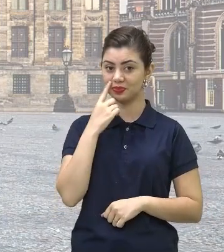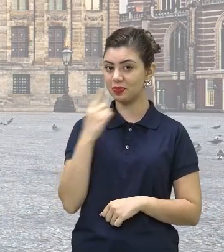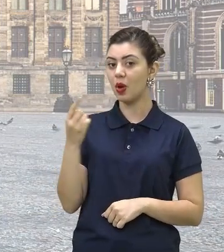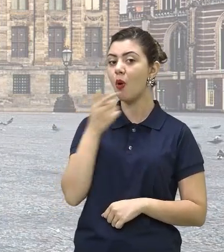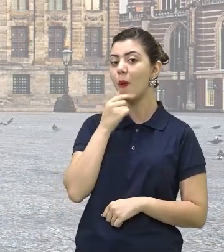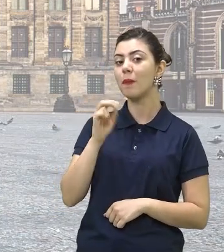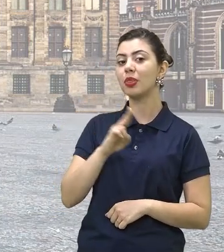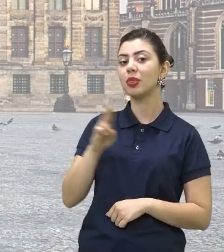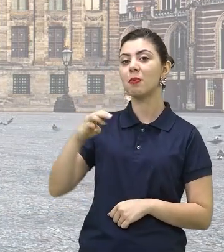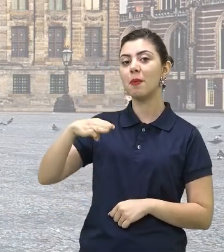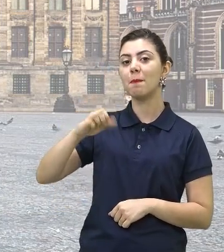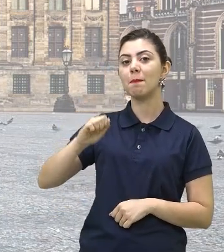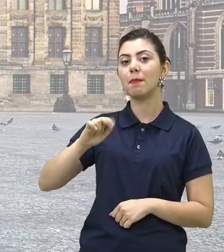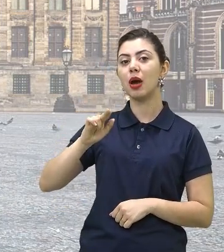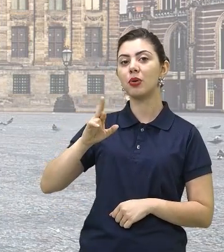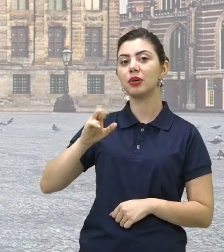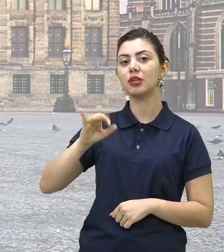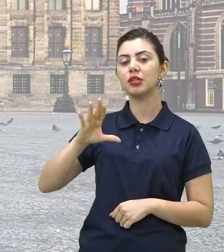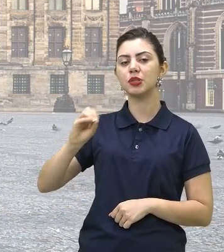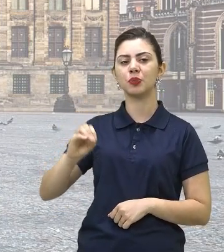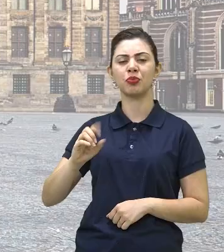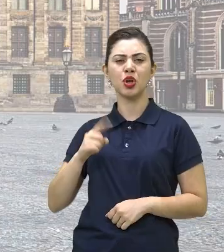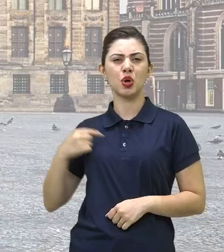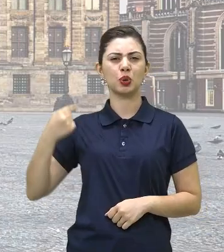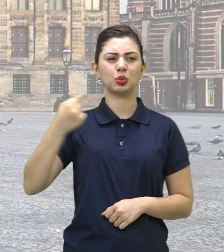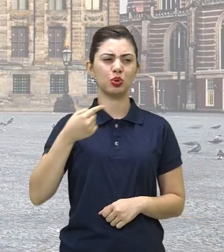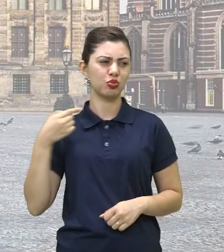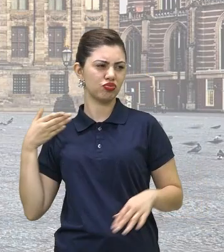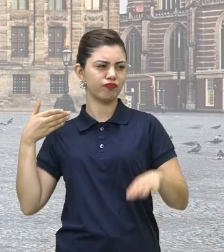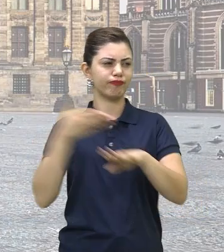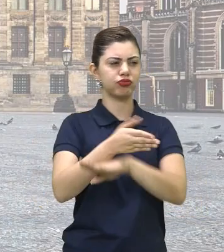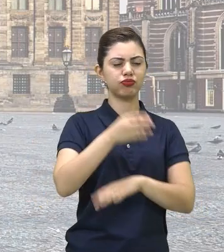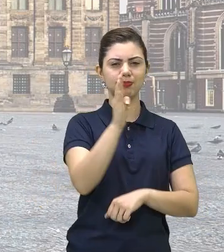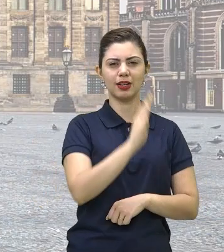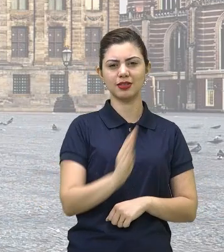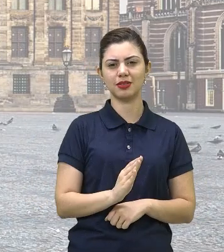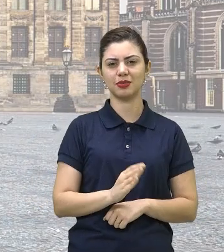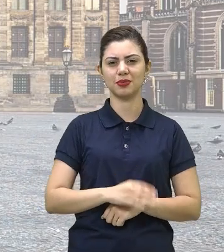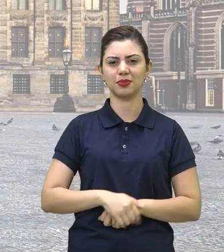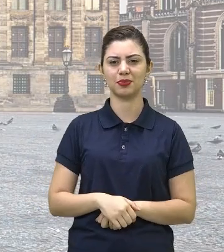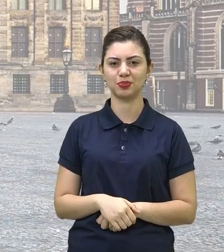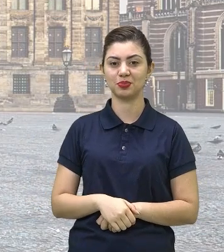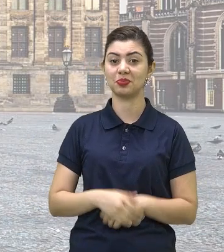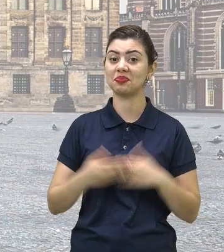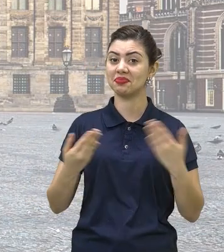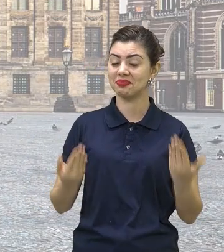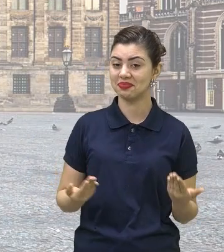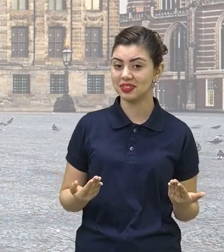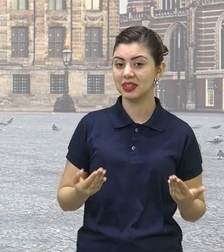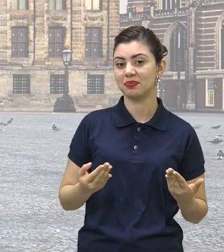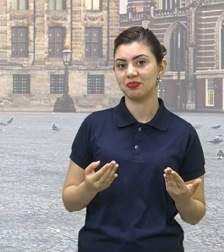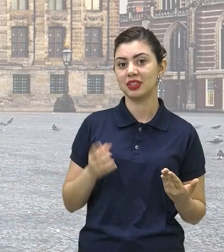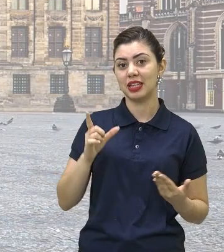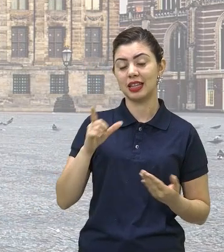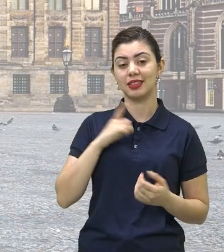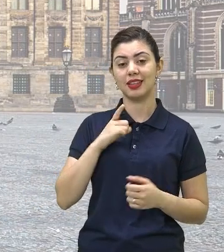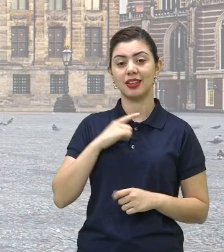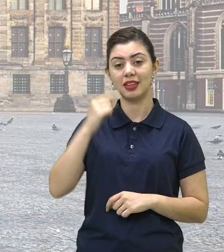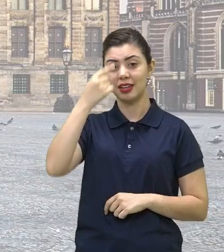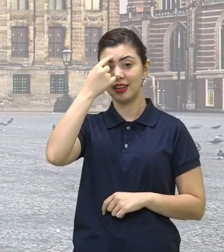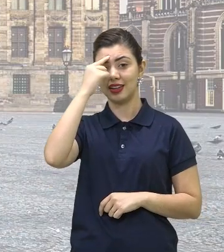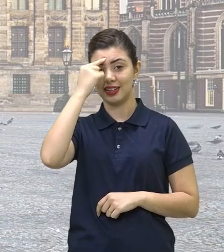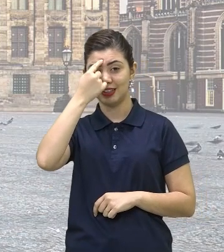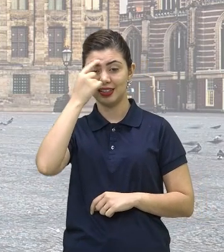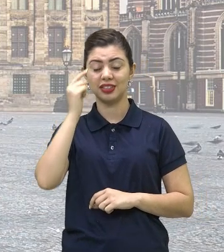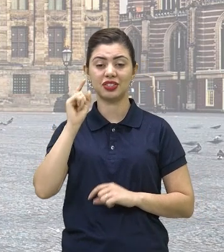Vamos invadir o Brasil! As Índias Ocidentais é exatamente ali